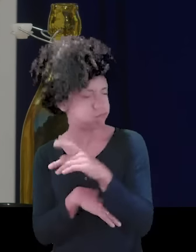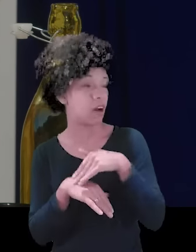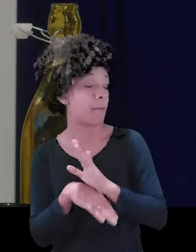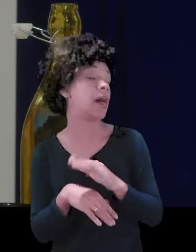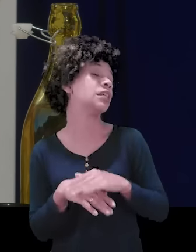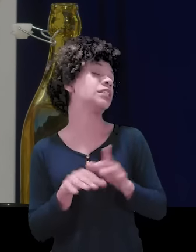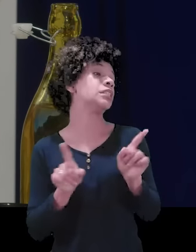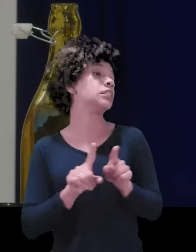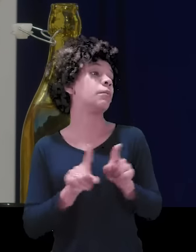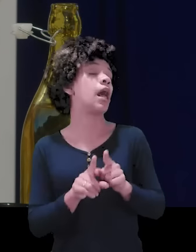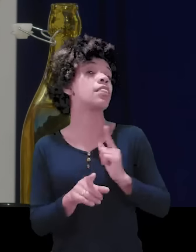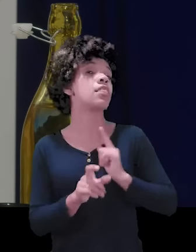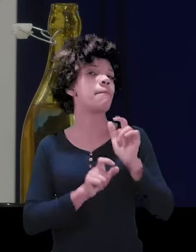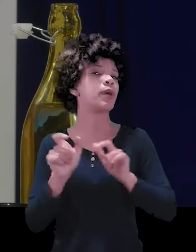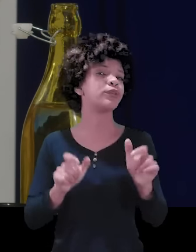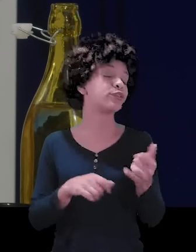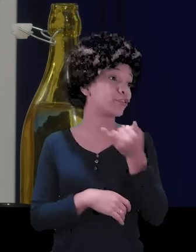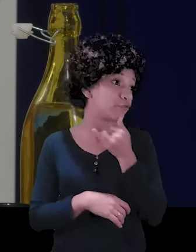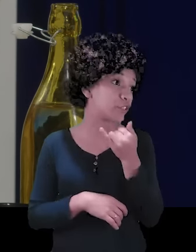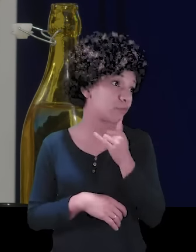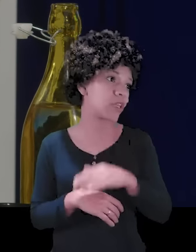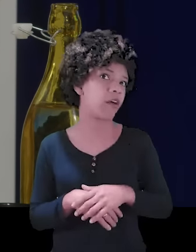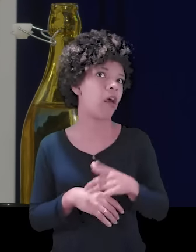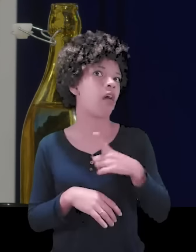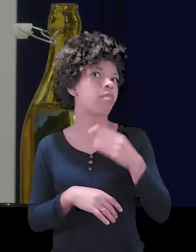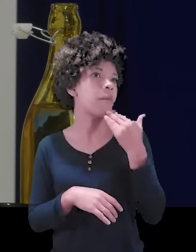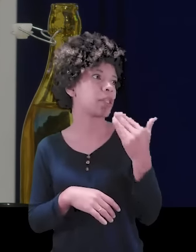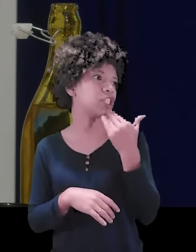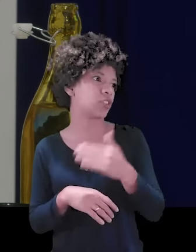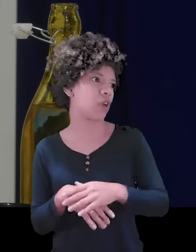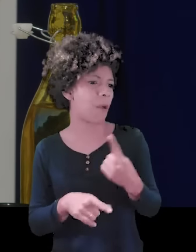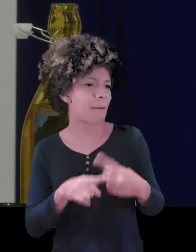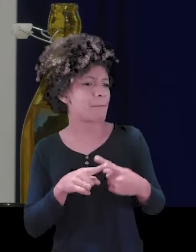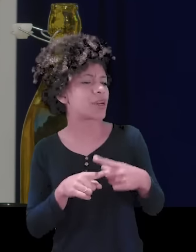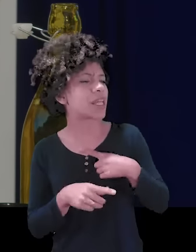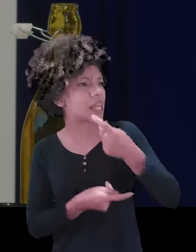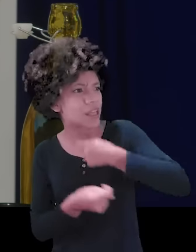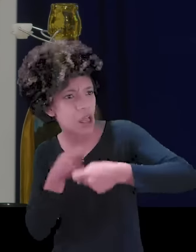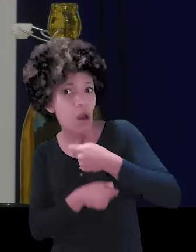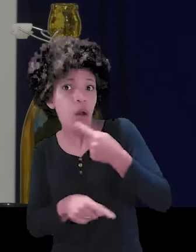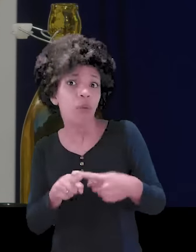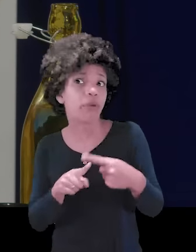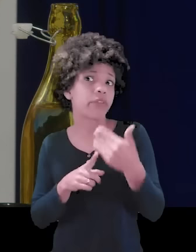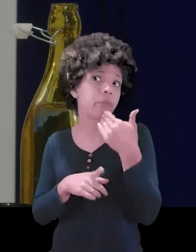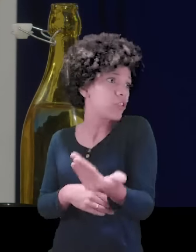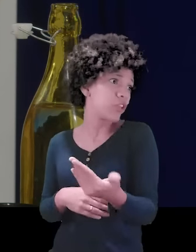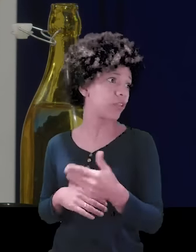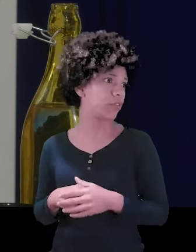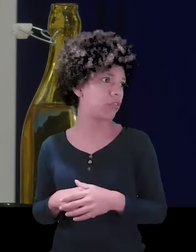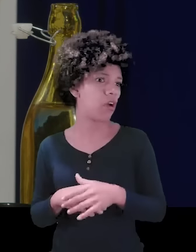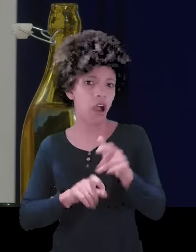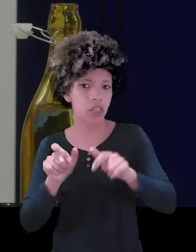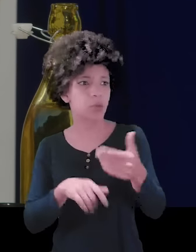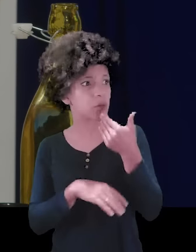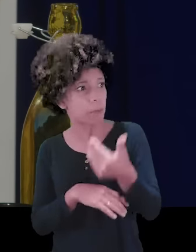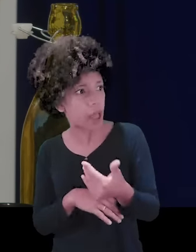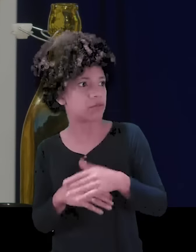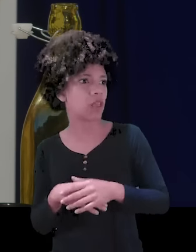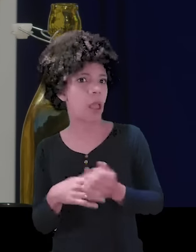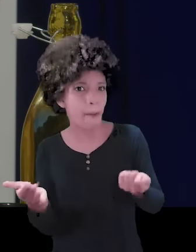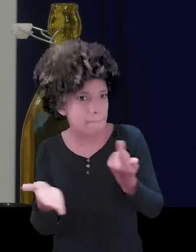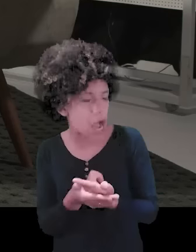é existe público infelizmente existe demanda por que que tem tráfico por quê Porque tem demanda né as pessoas demandam